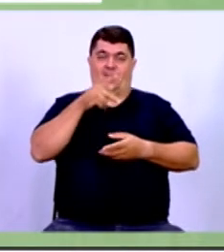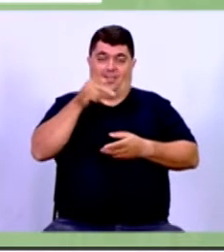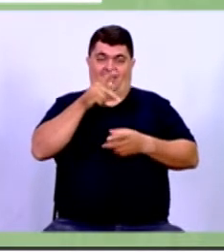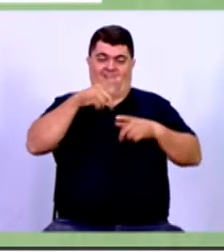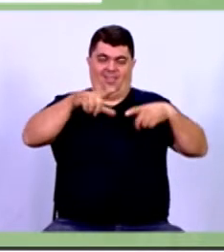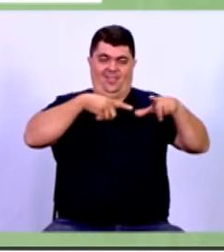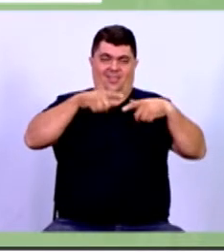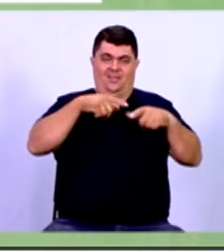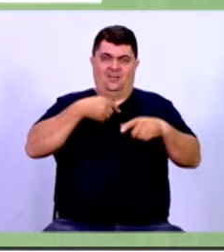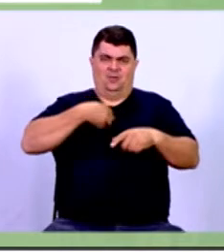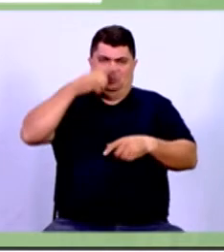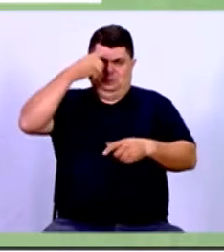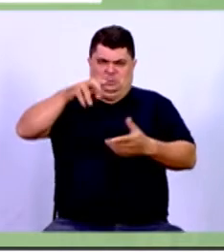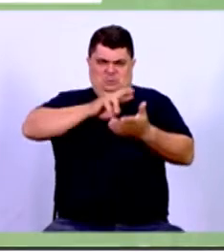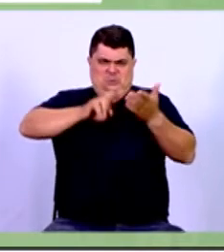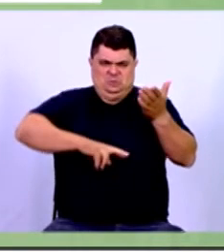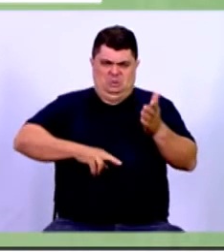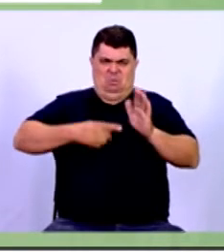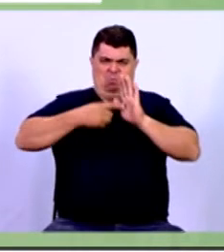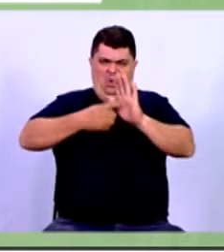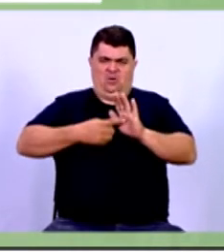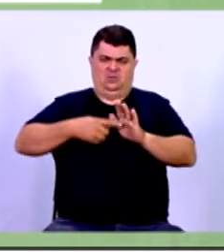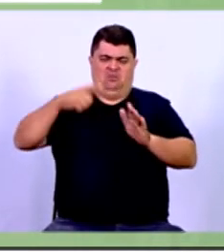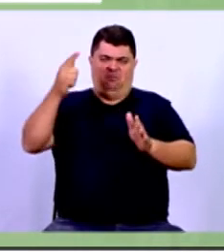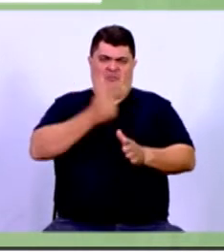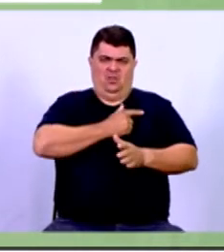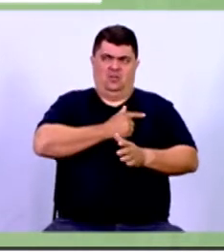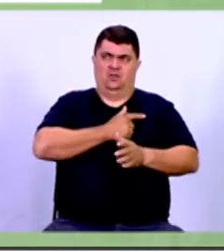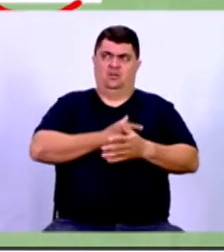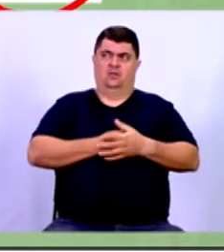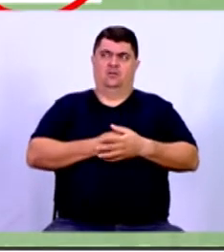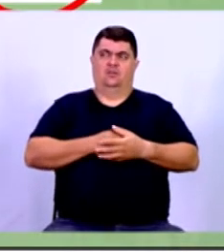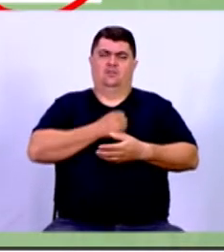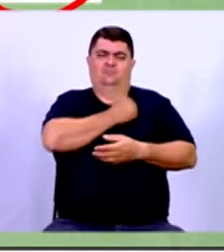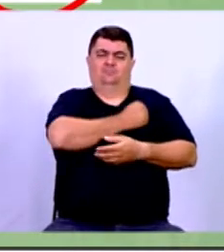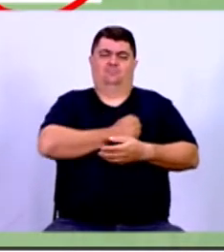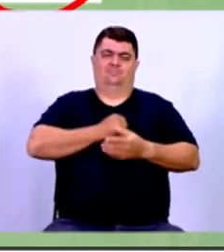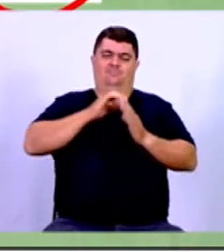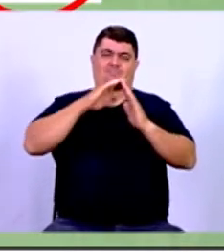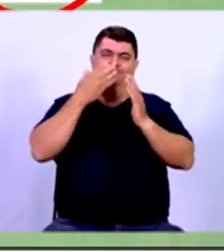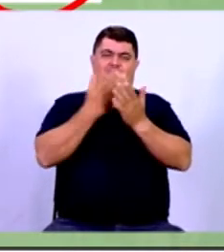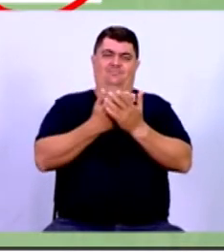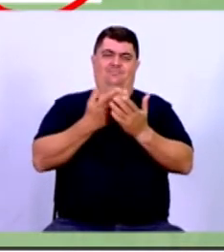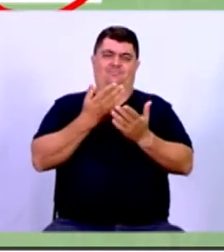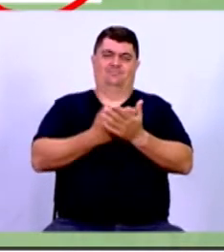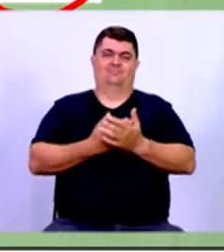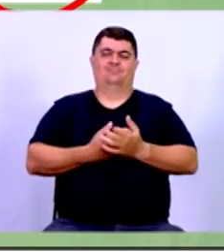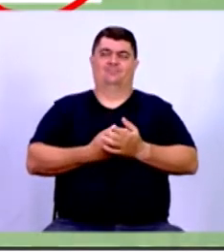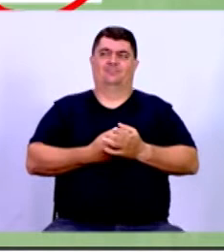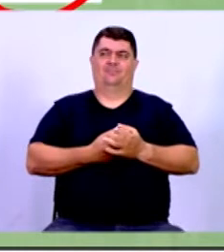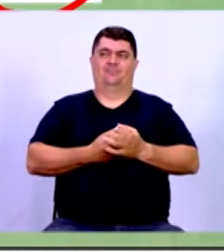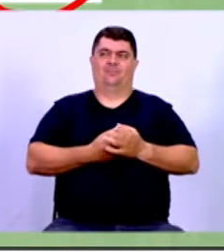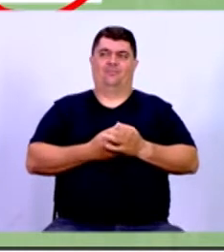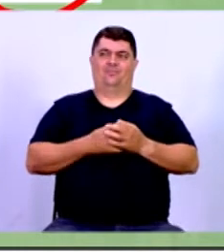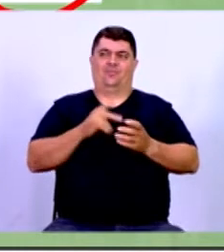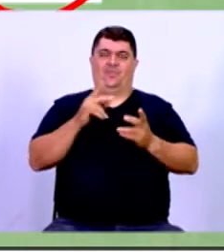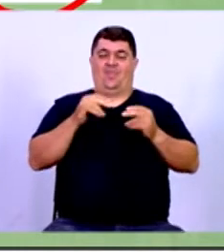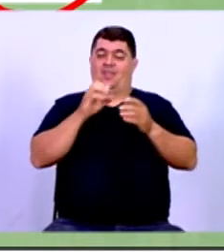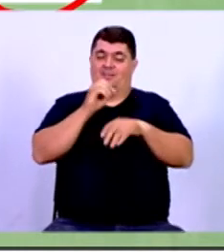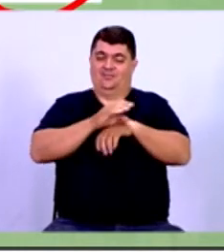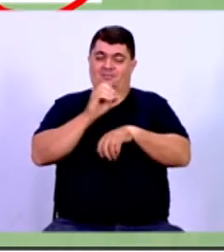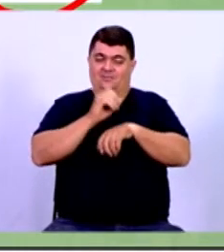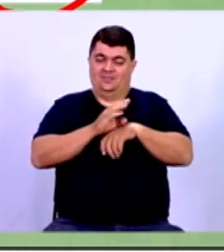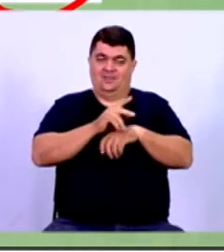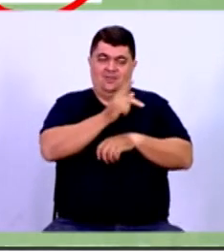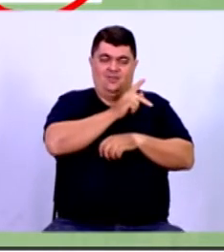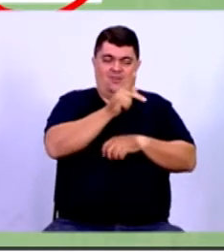estágio, isso não é relatório que se apresente. Saudades do colégio. Então, as orientações que você